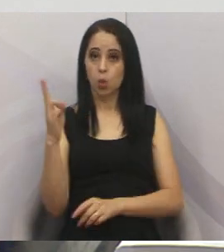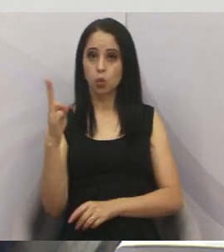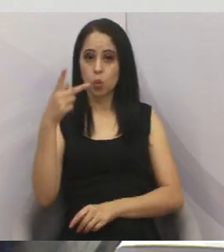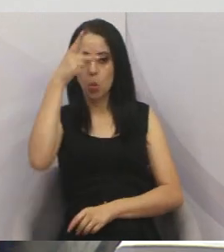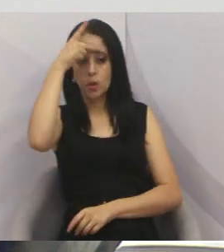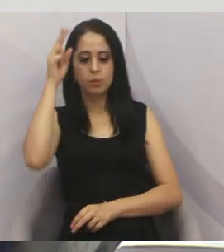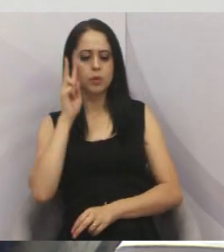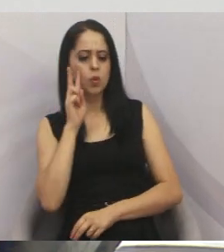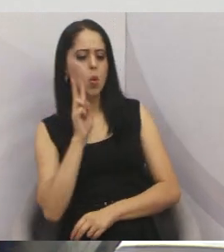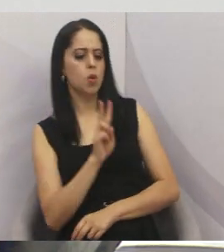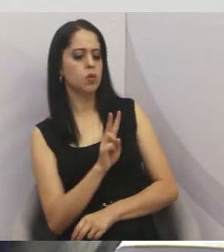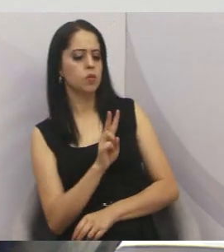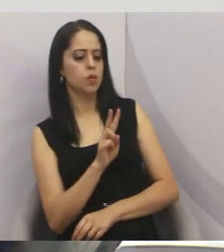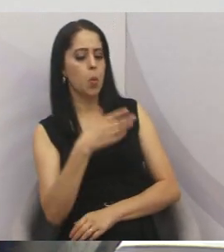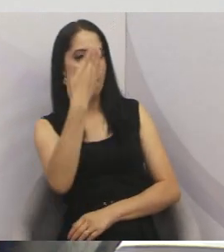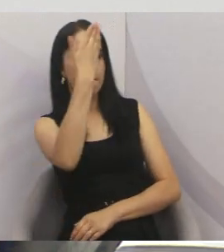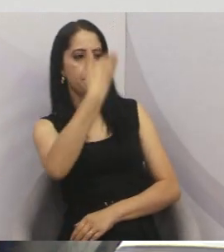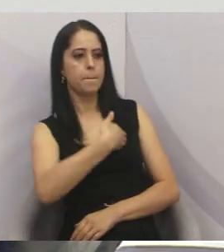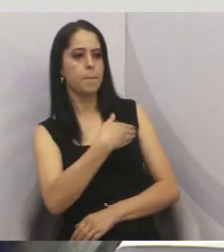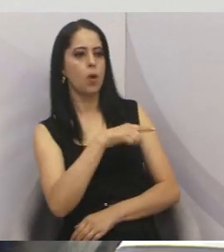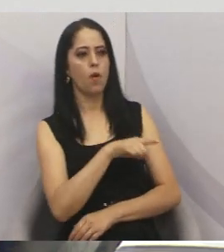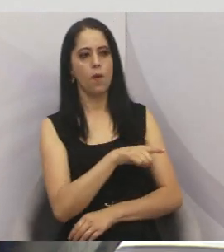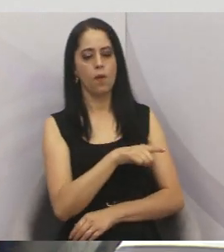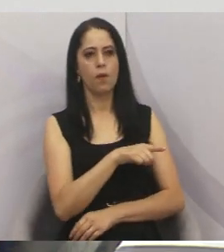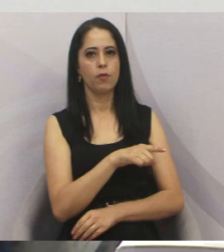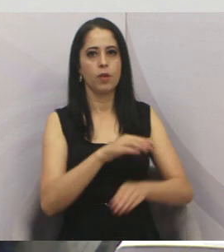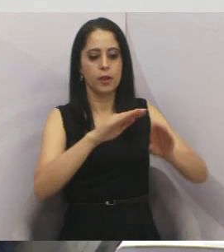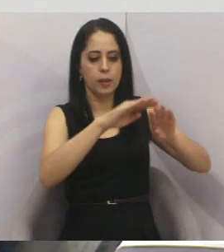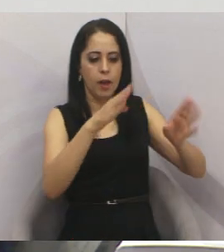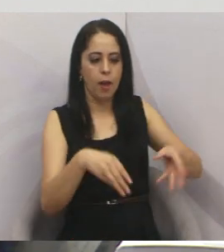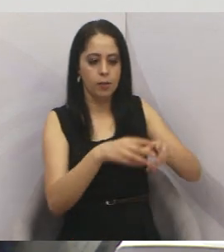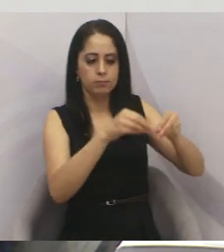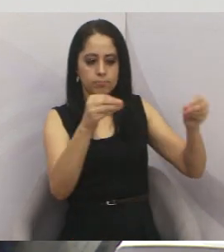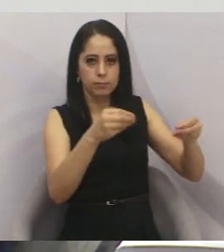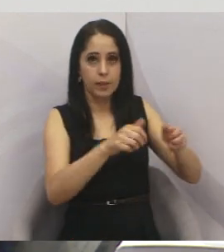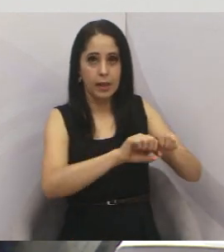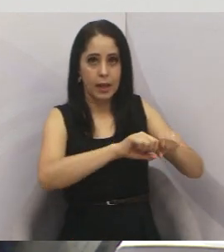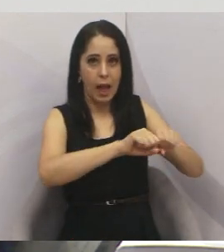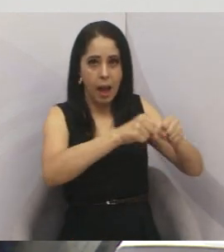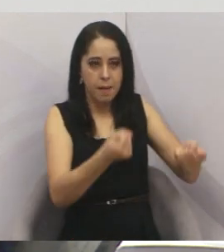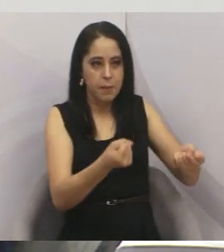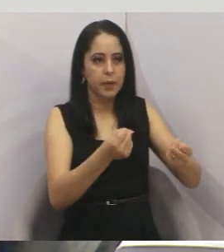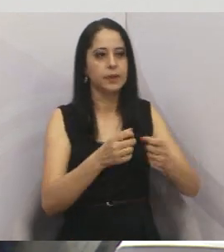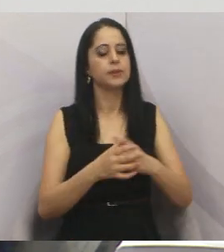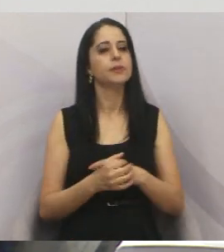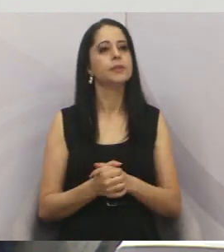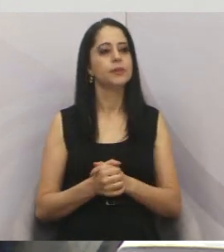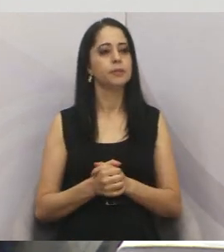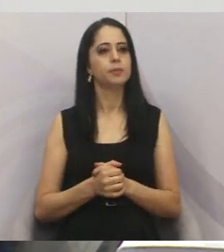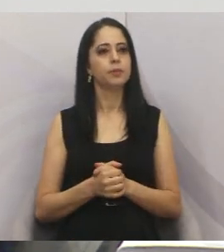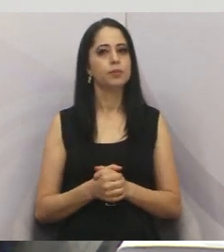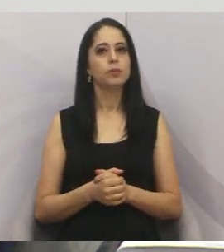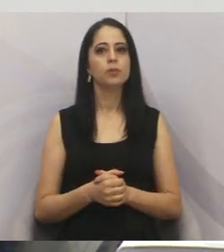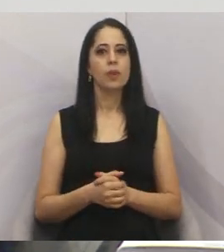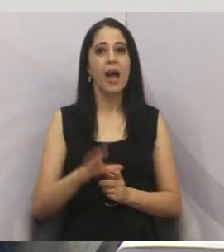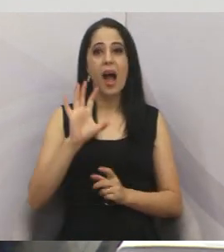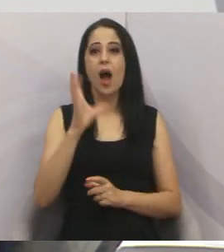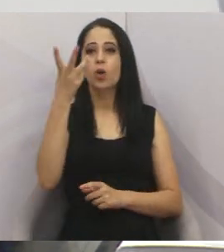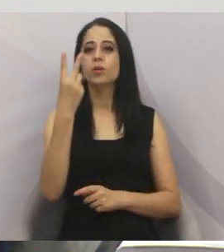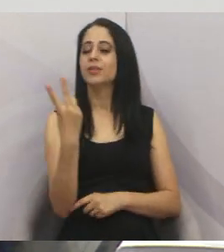pessoas presentes, que constam com os seus nomes nas atas. Houveram duas